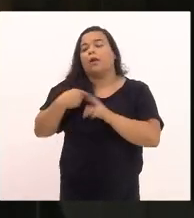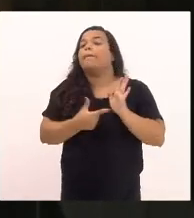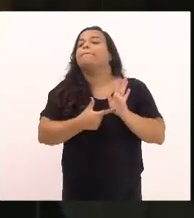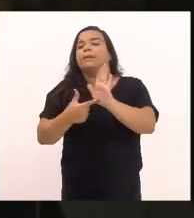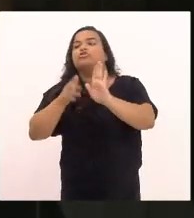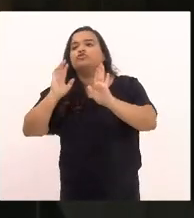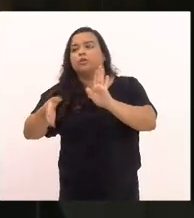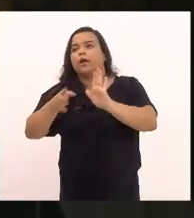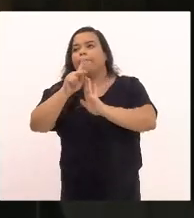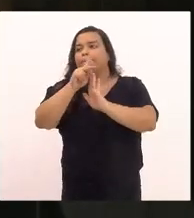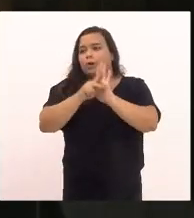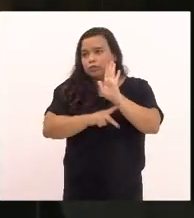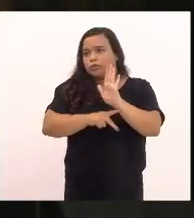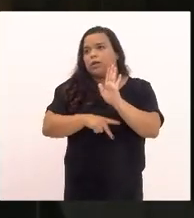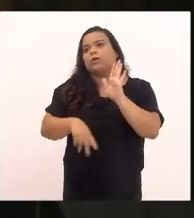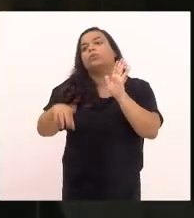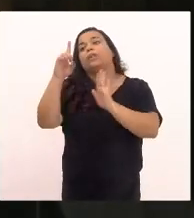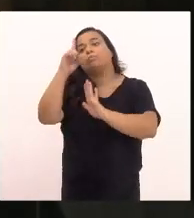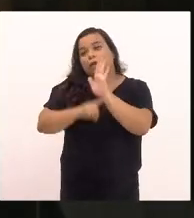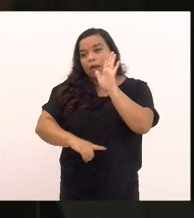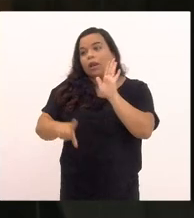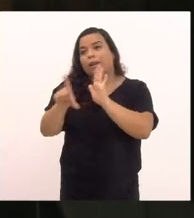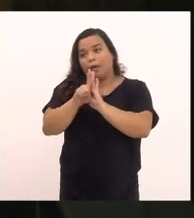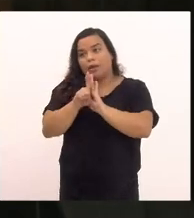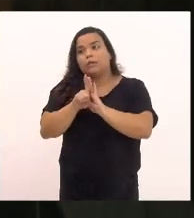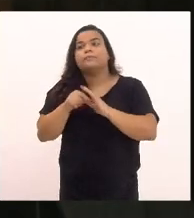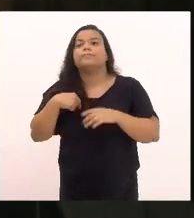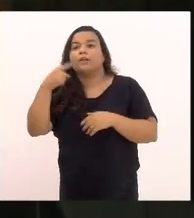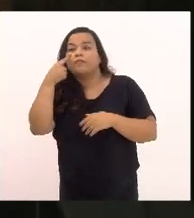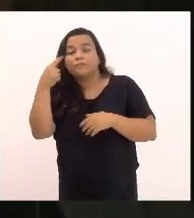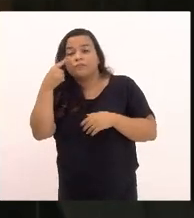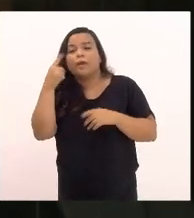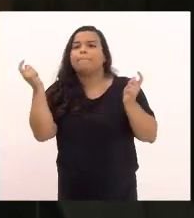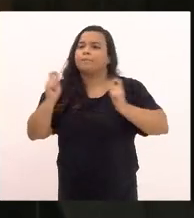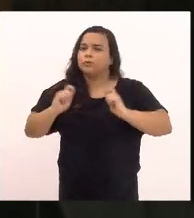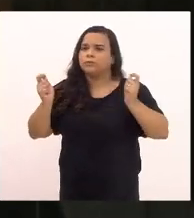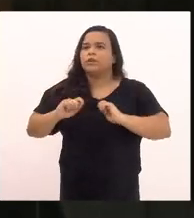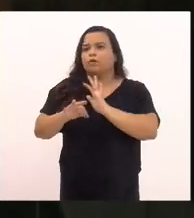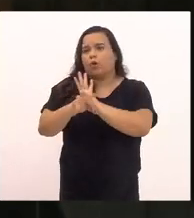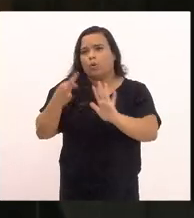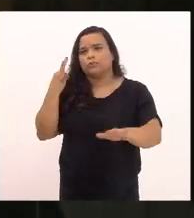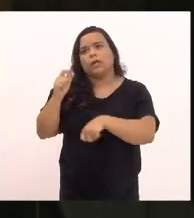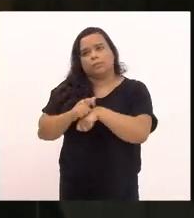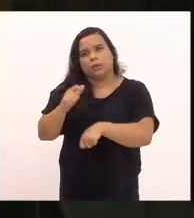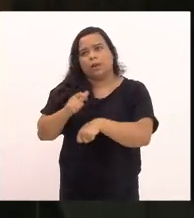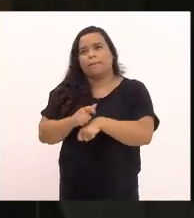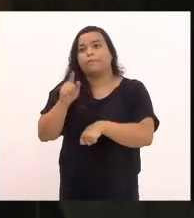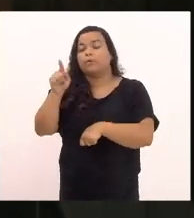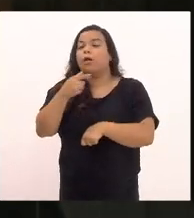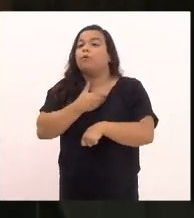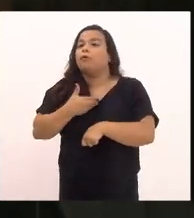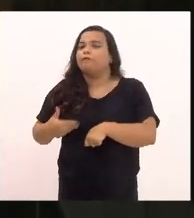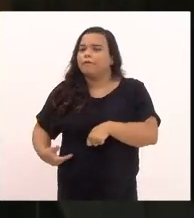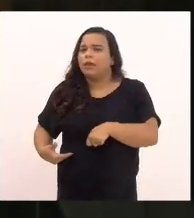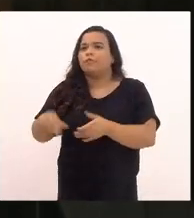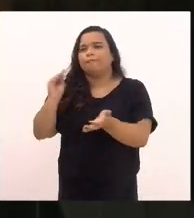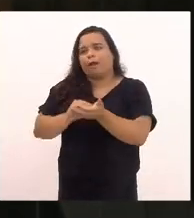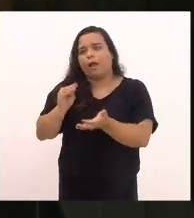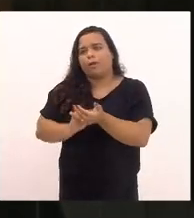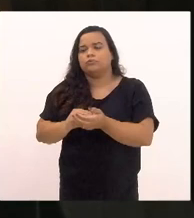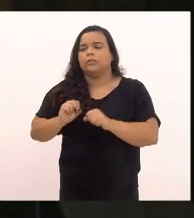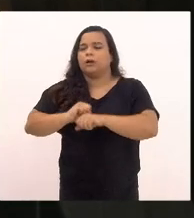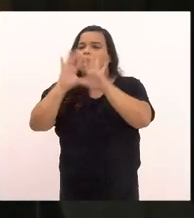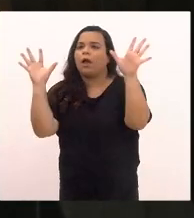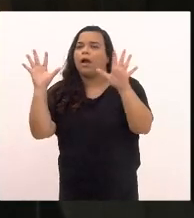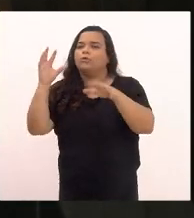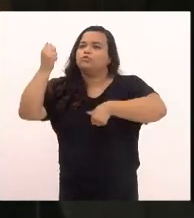decreto legislativo, inclusive, para assustar a possibilidade dessa contratação temporária, enquanto o governo não esclarece por